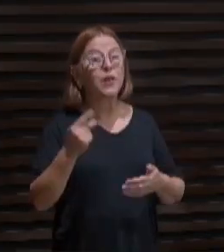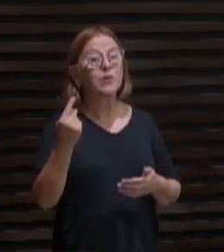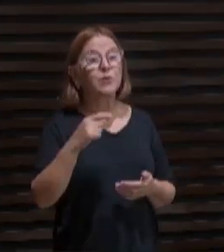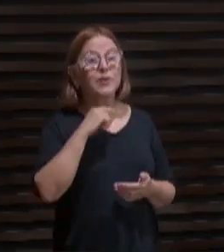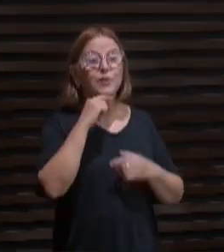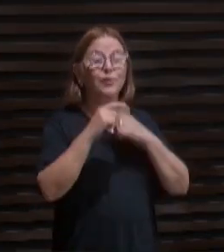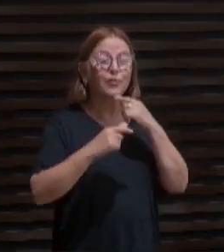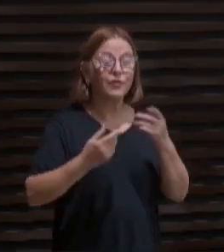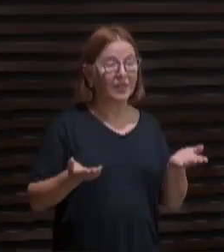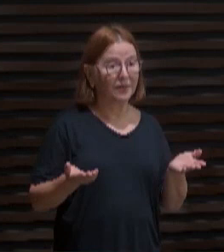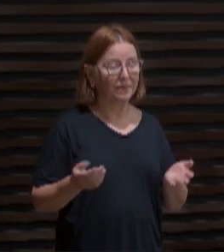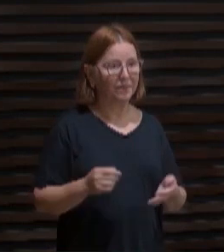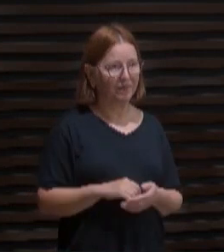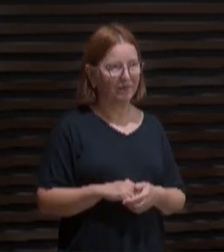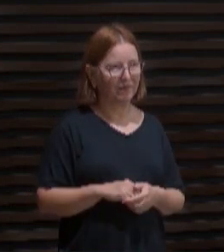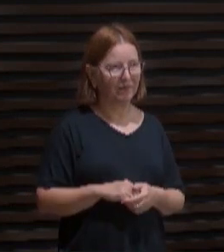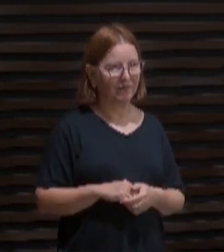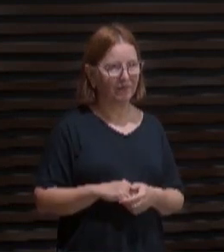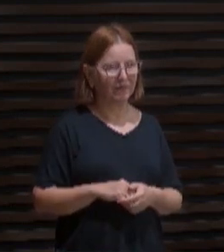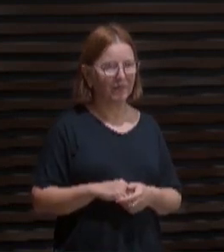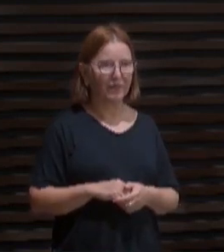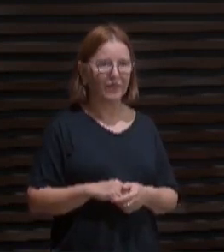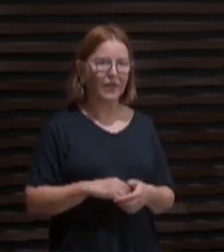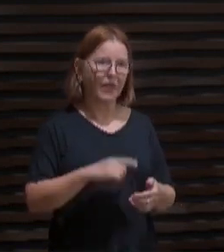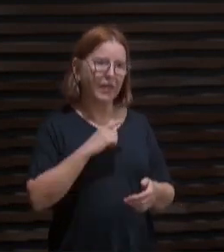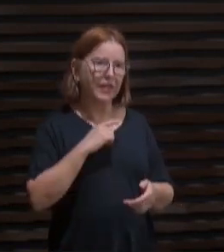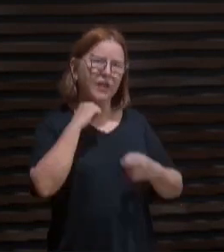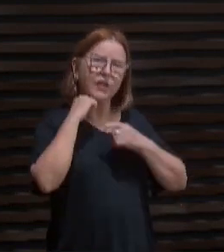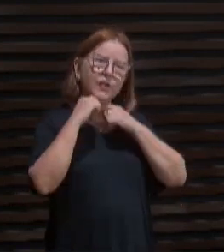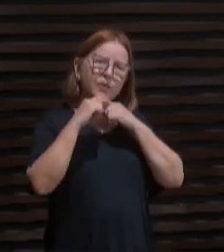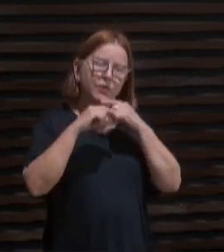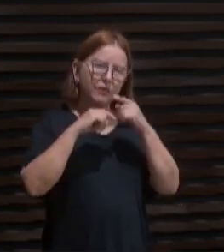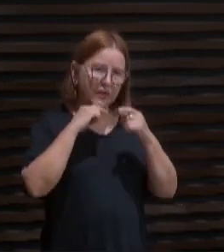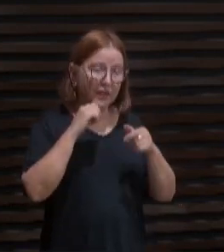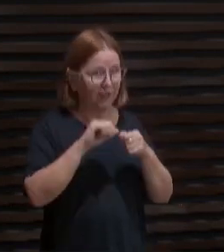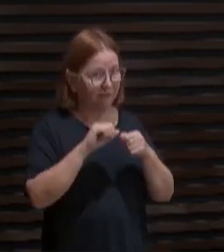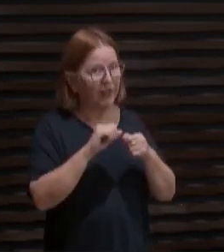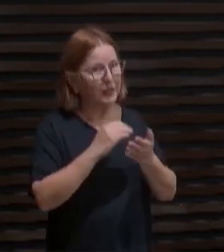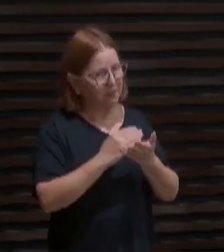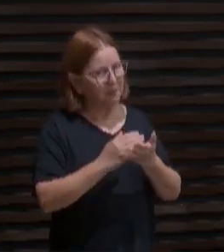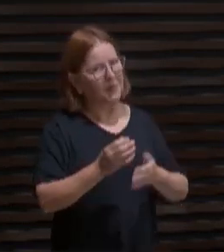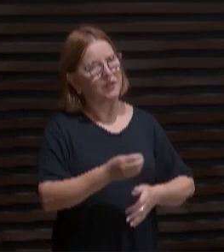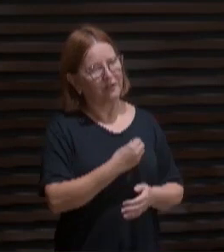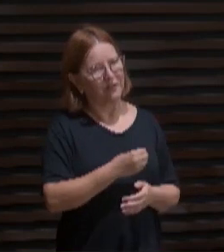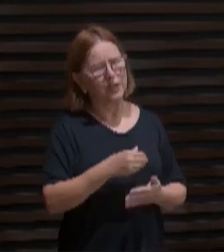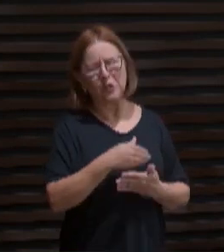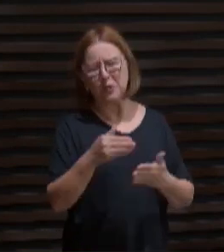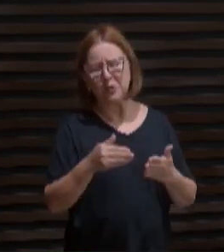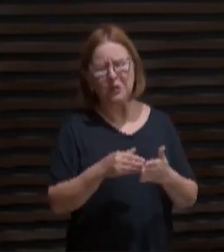de Deus? A dúvida metódica, ela faz parte da vida, todos nós temos. O